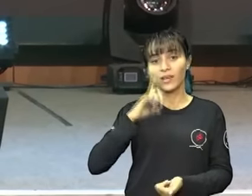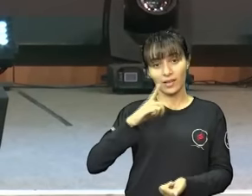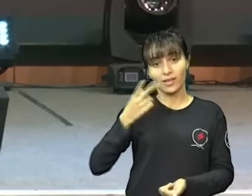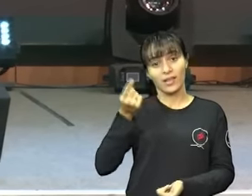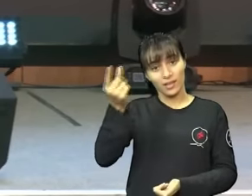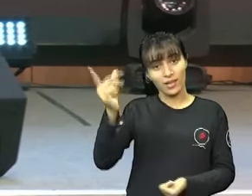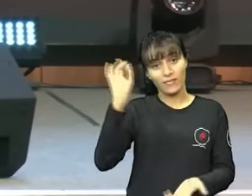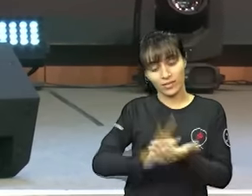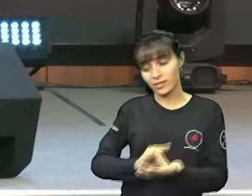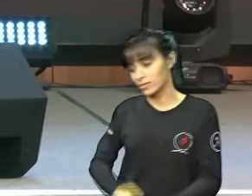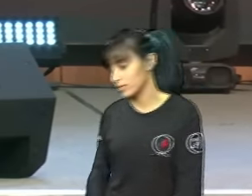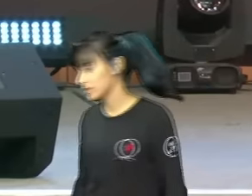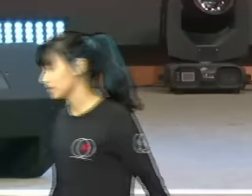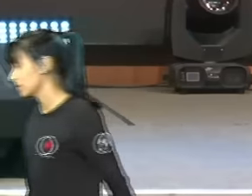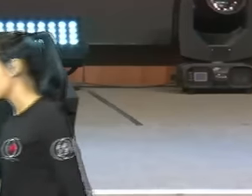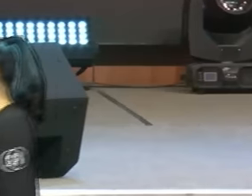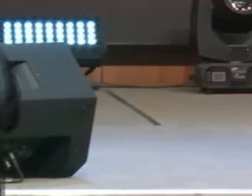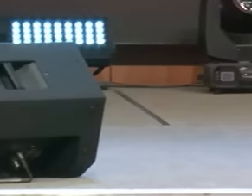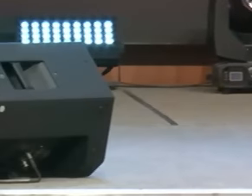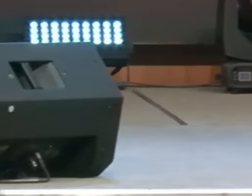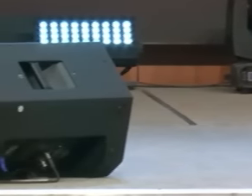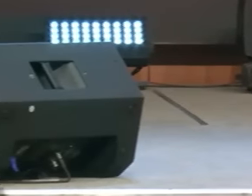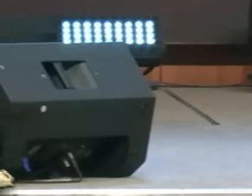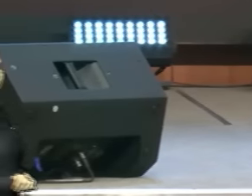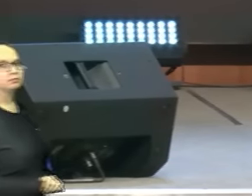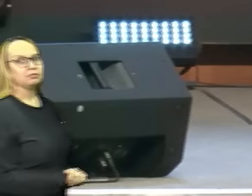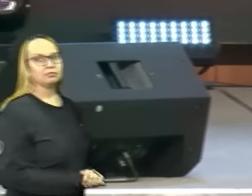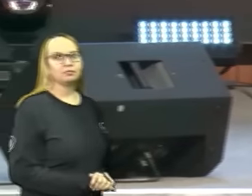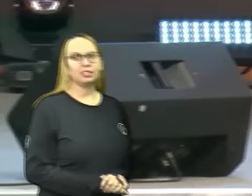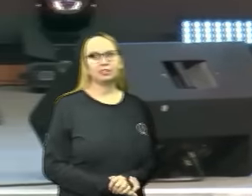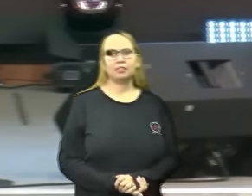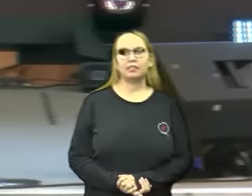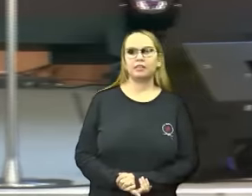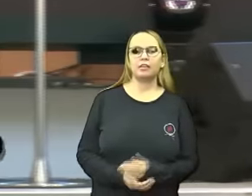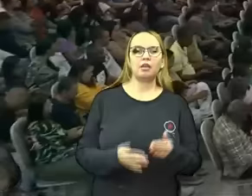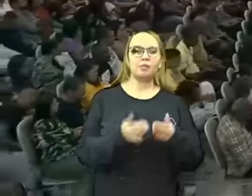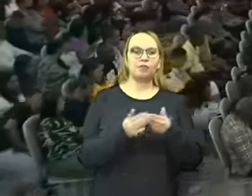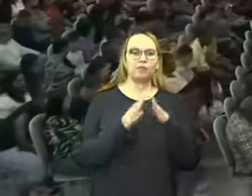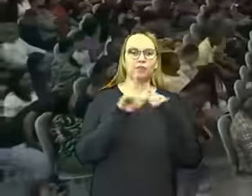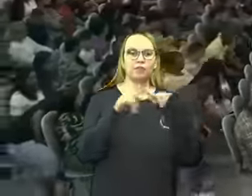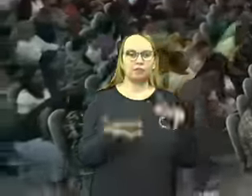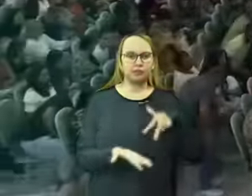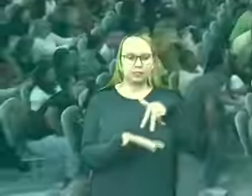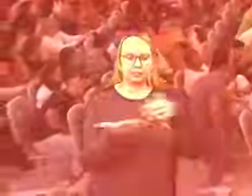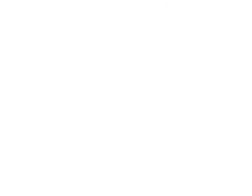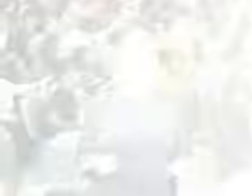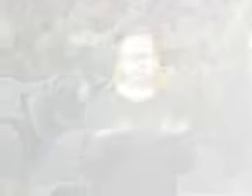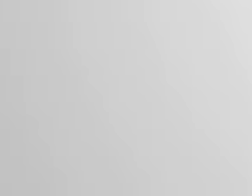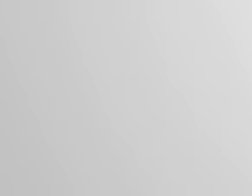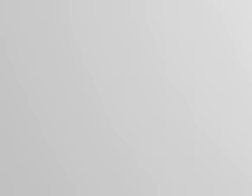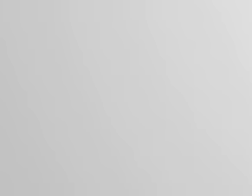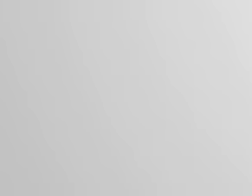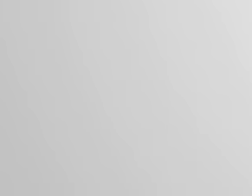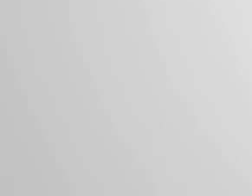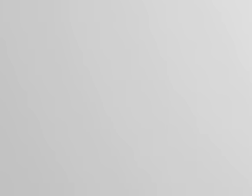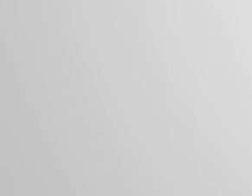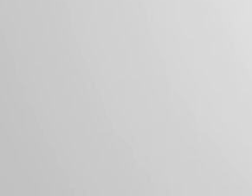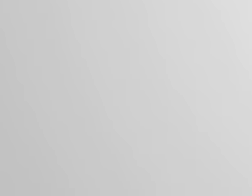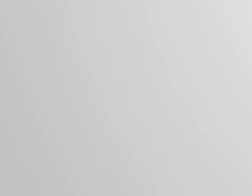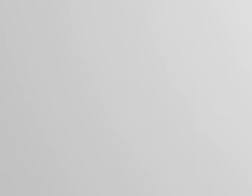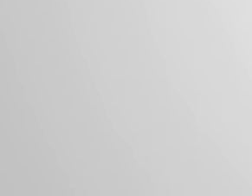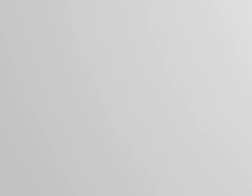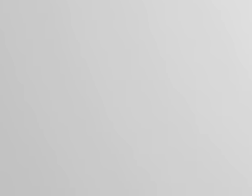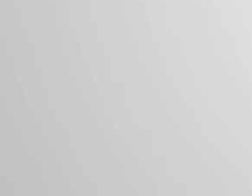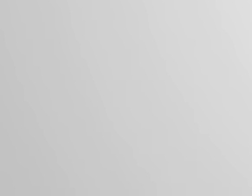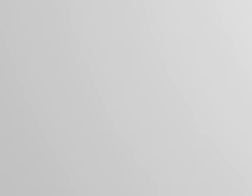eternidade é real Oi eu gostaria que a igreja ficasse de pé E aí